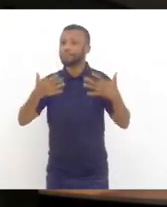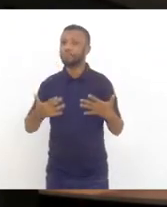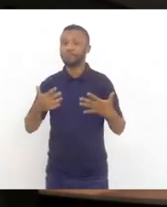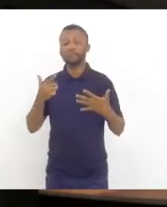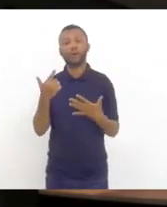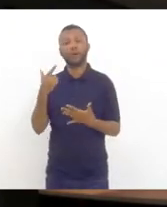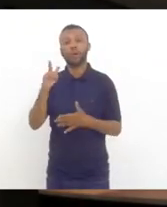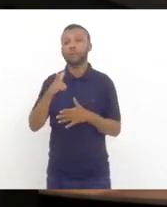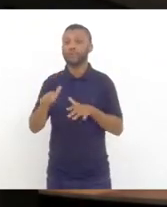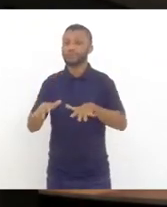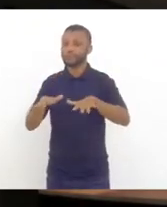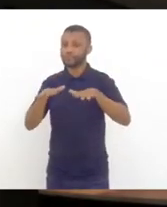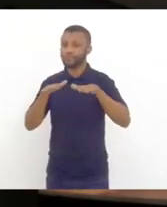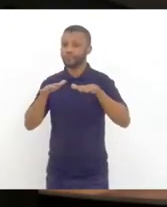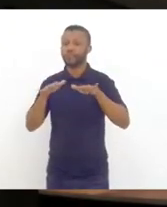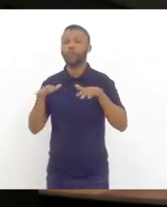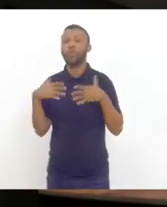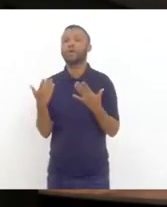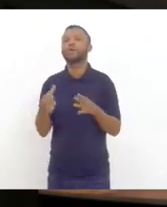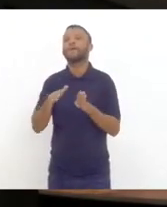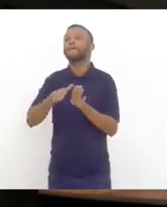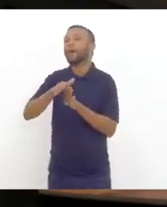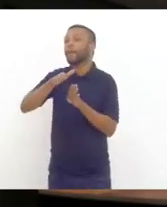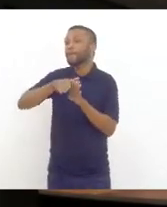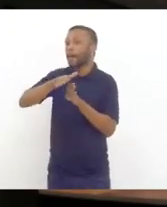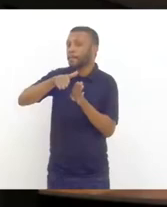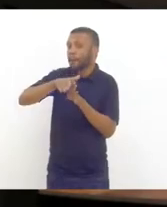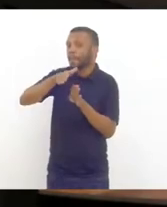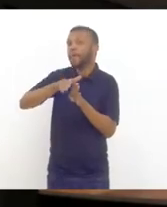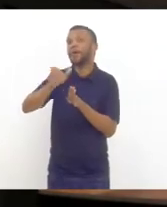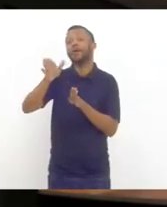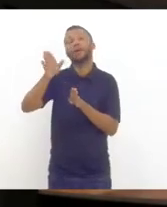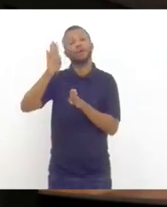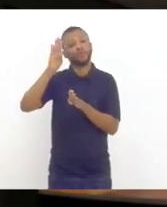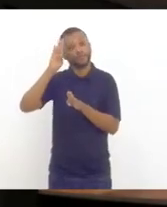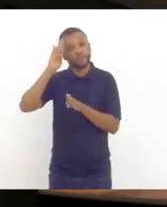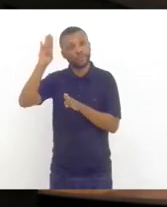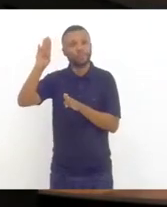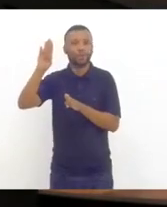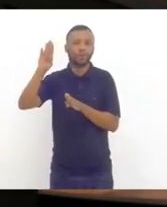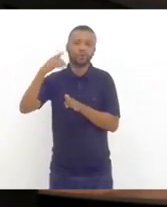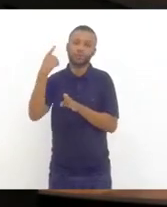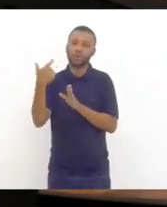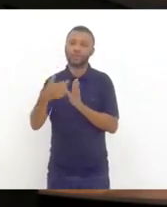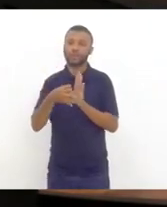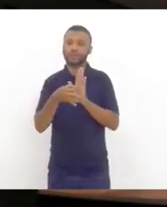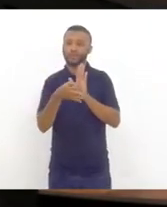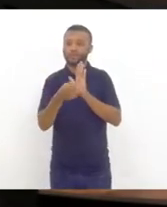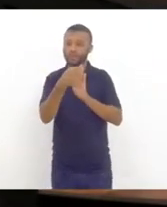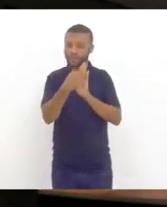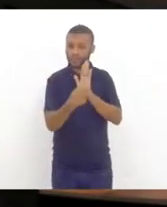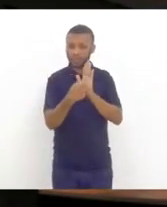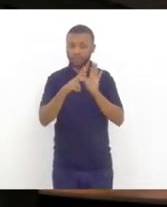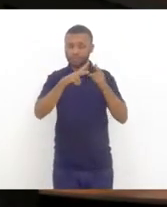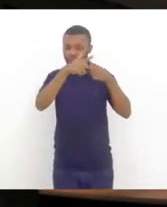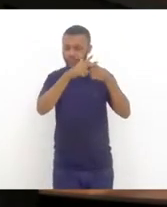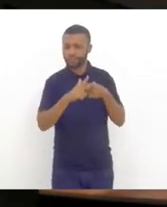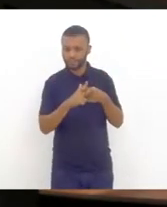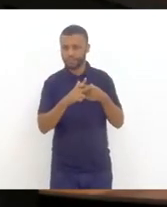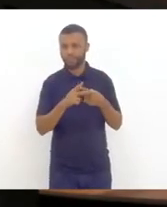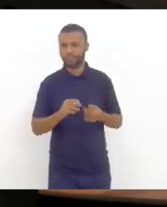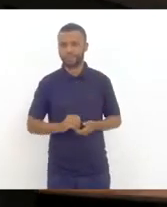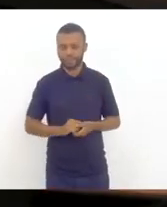audiência pública, sobre quais são os nortes, né, os princípios norteadores dessa nossa emenda. E aqui, obviamente, a gente está